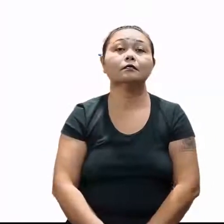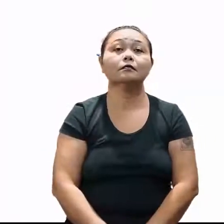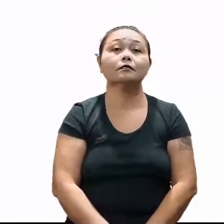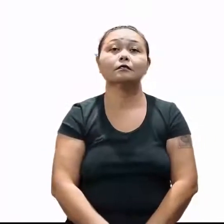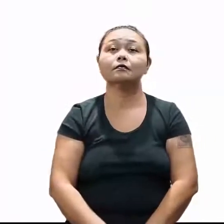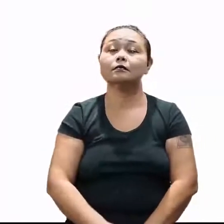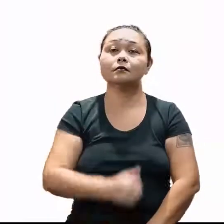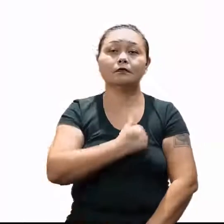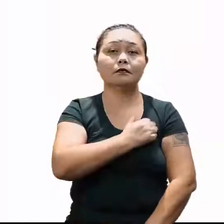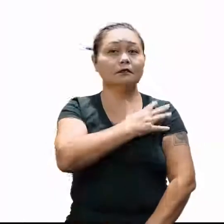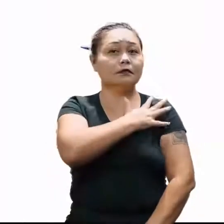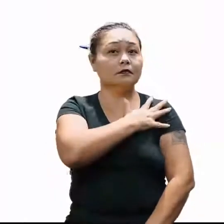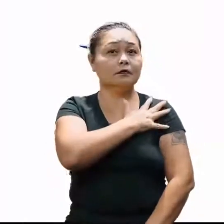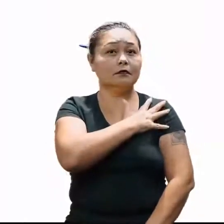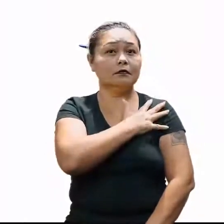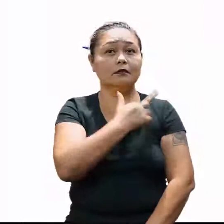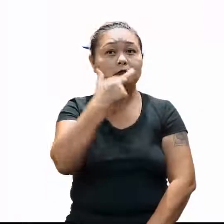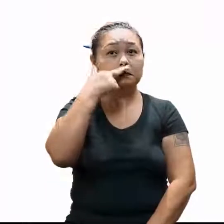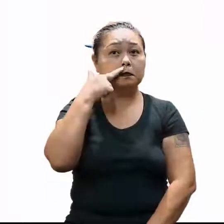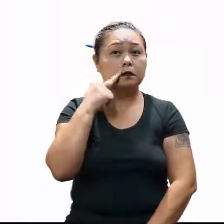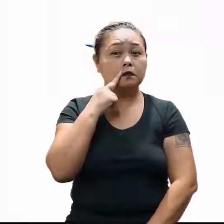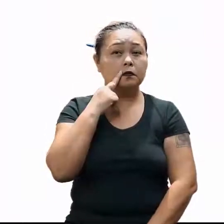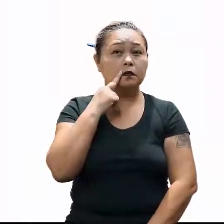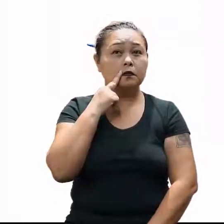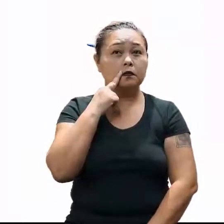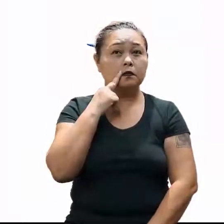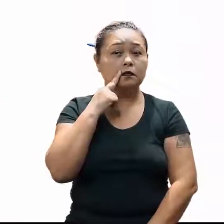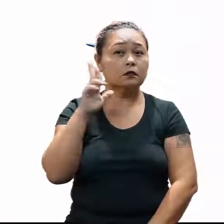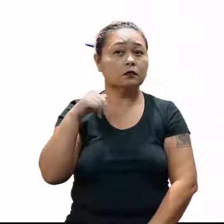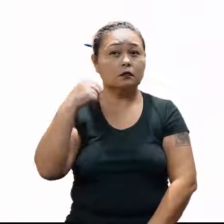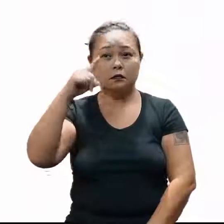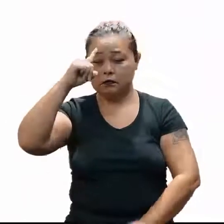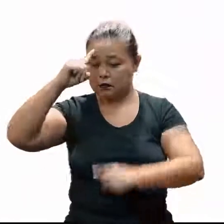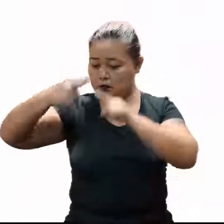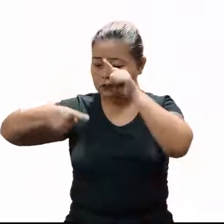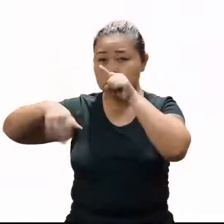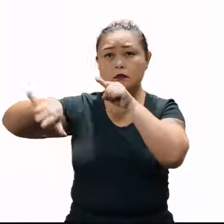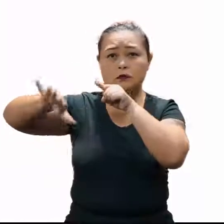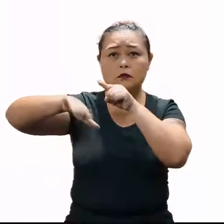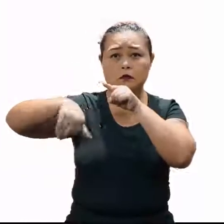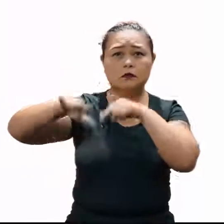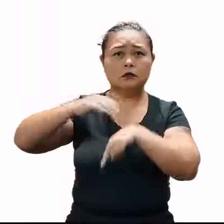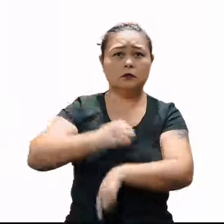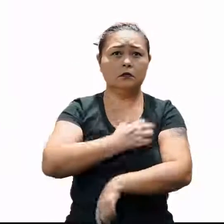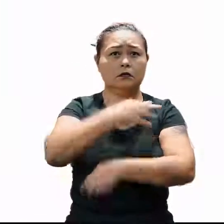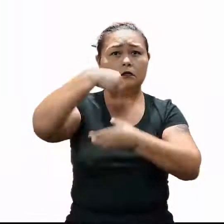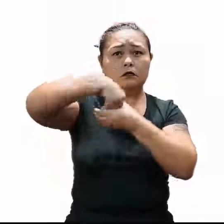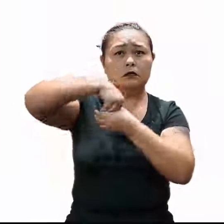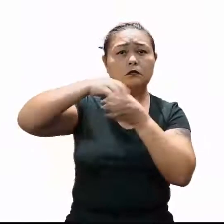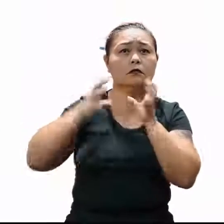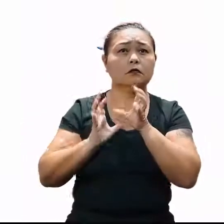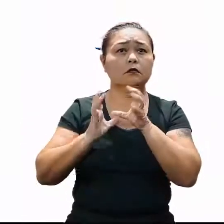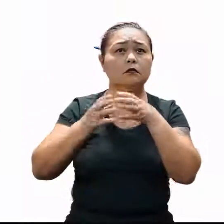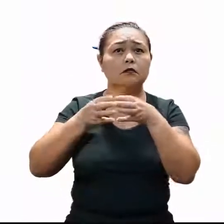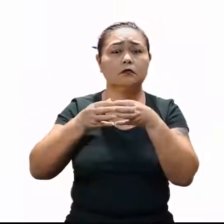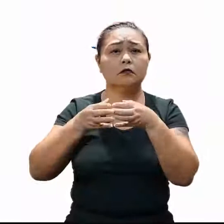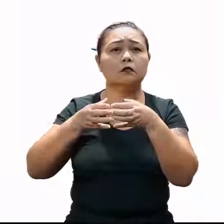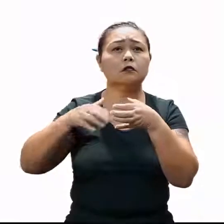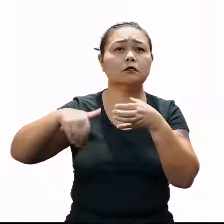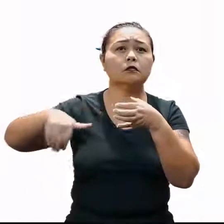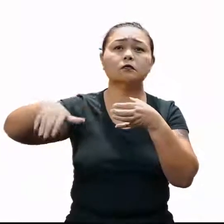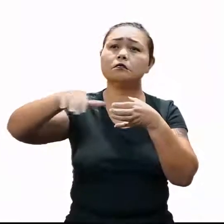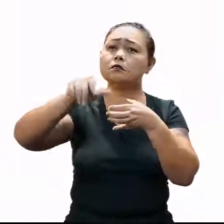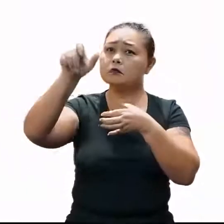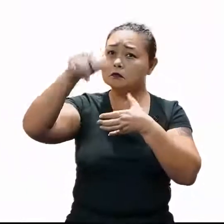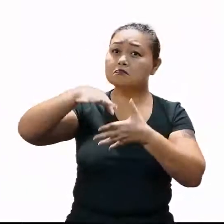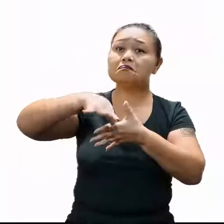Foto do exército aí. Rondon com seus comandados aí, dentro dessa expedição, aonde ele era o